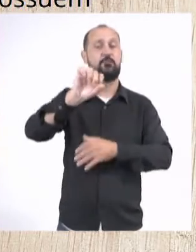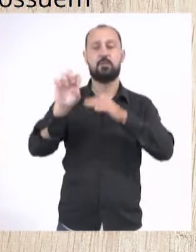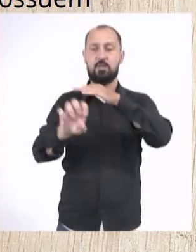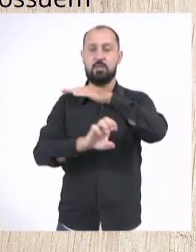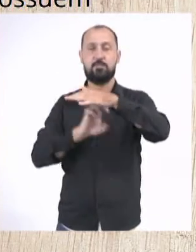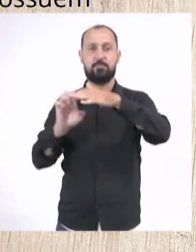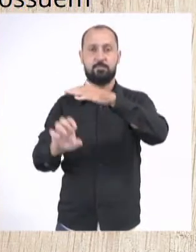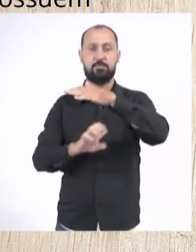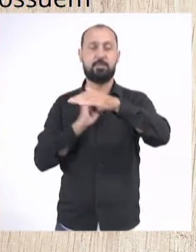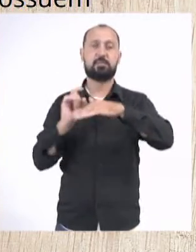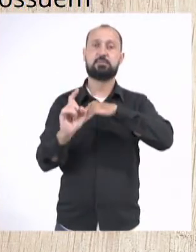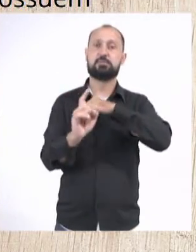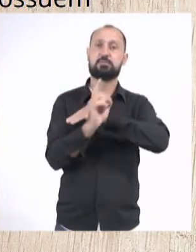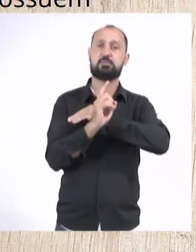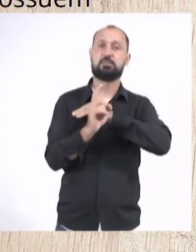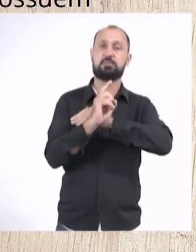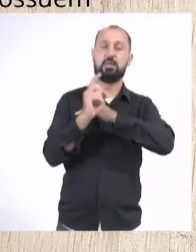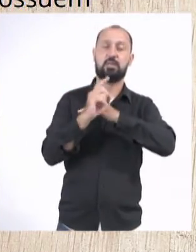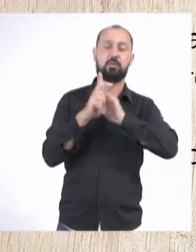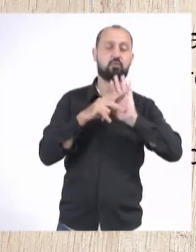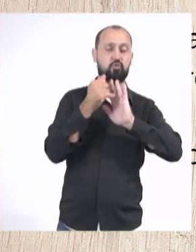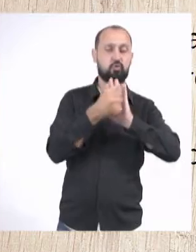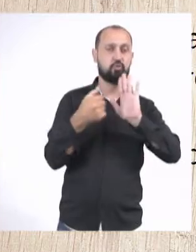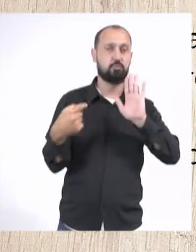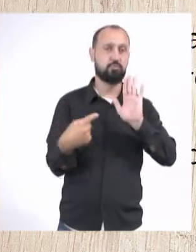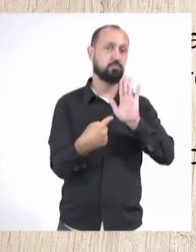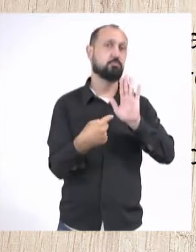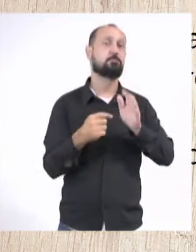empresas que prestam serviços ao programa.